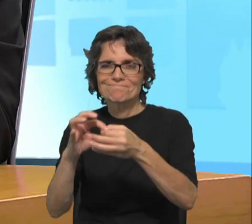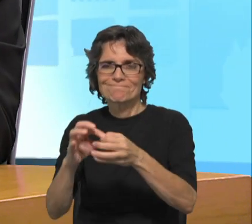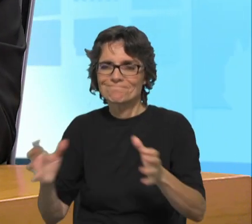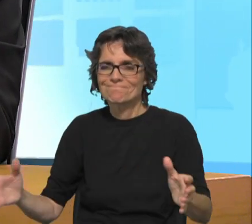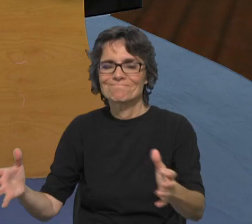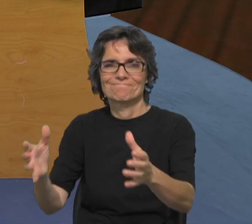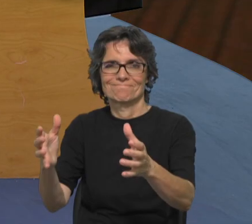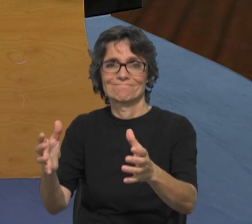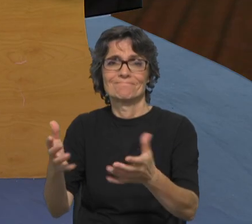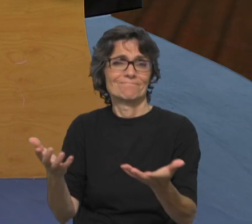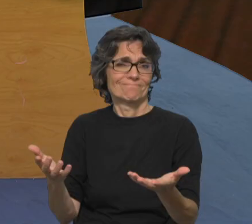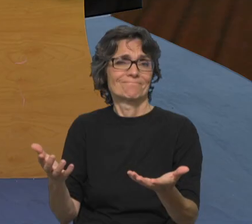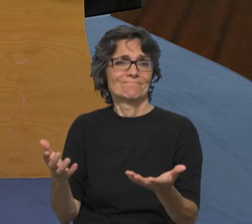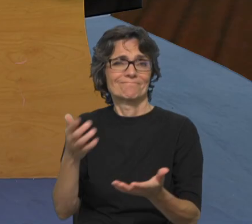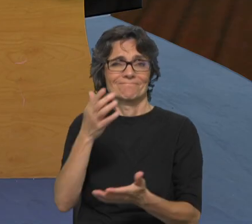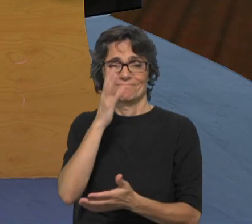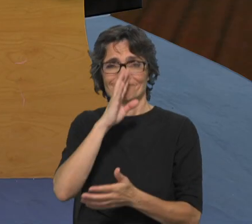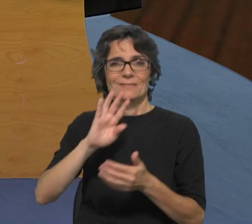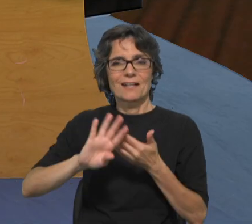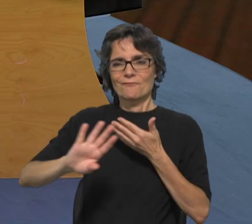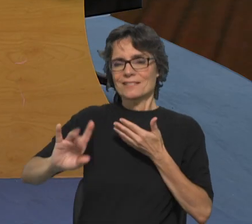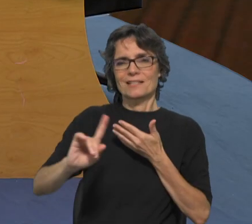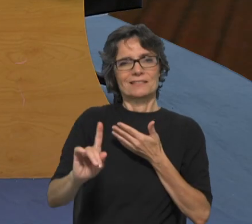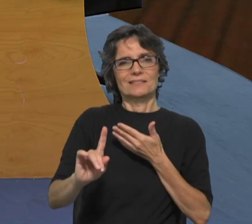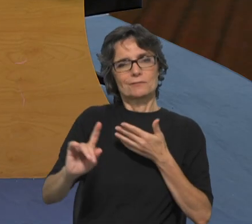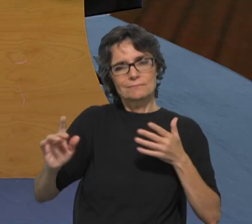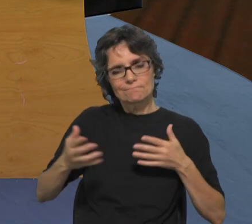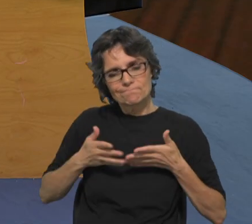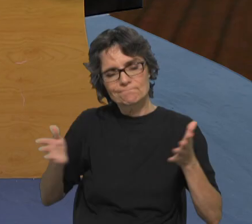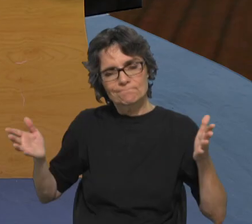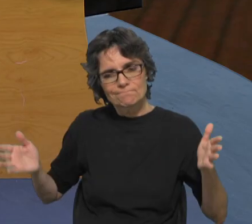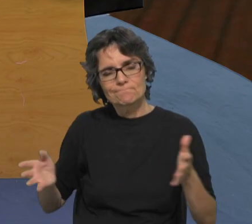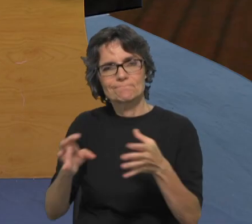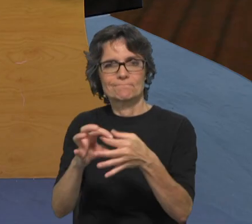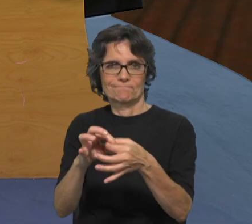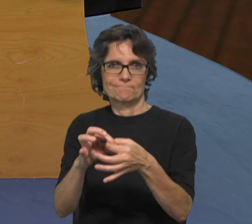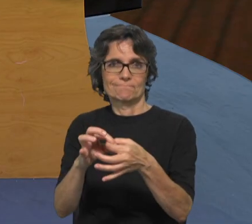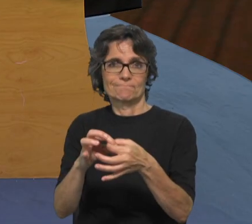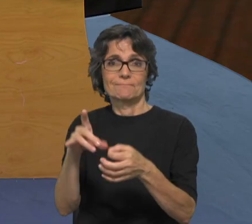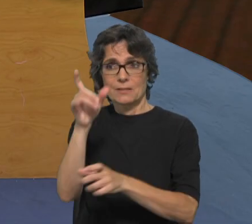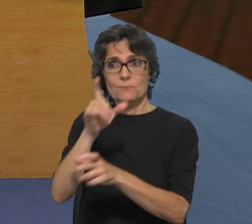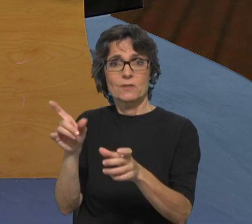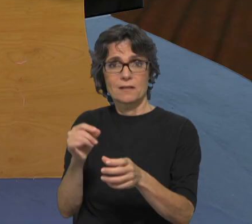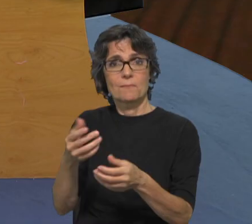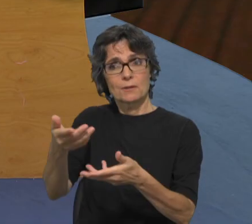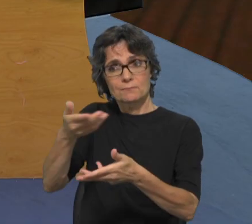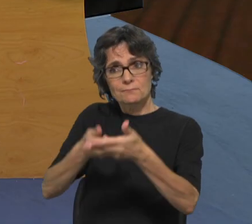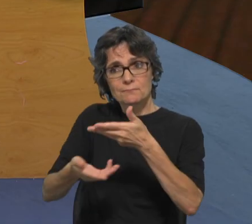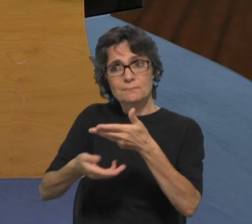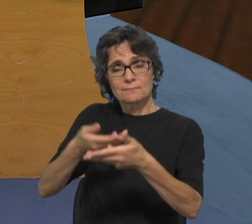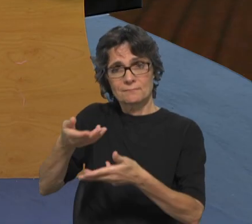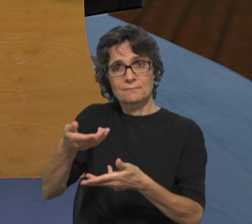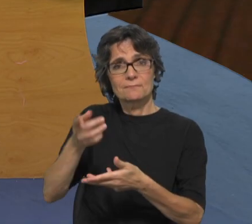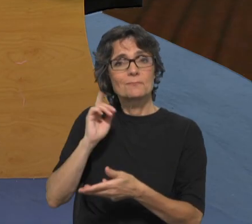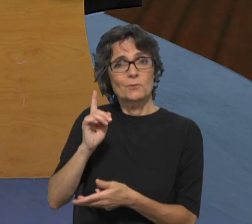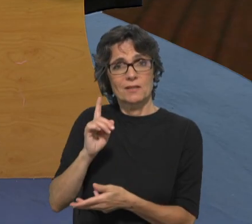grande coisa, por muito que queira, mas depois também possam, sem dúvida alguma, dar o seu contributo, dar a sua opinião, também